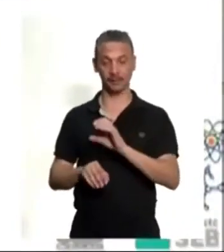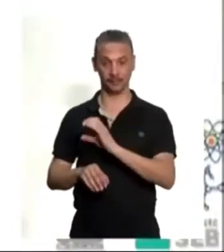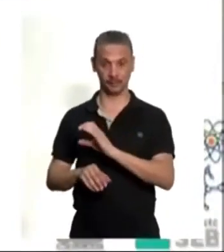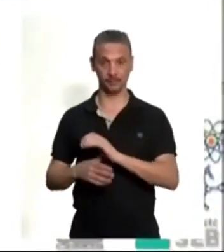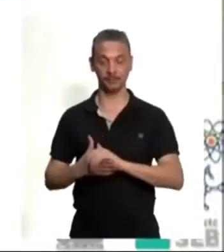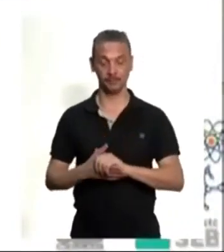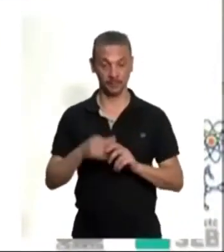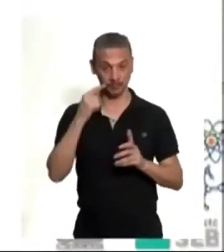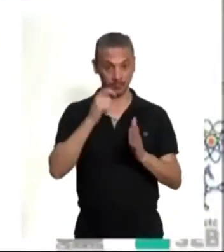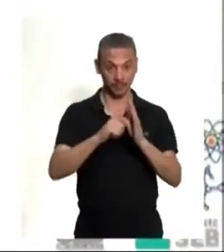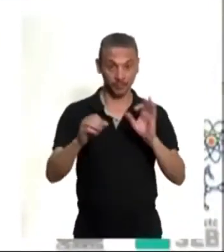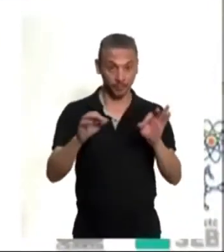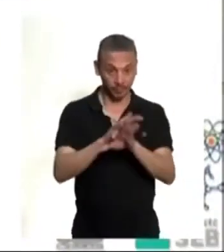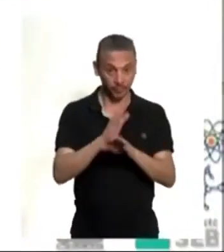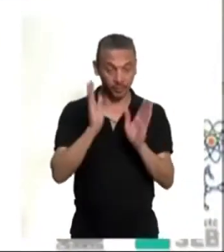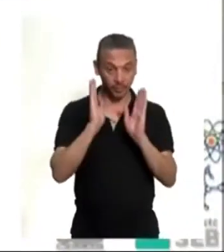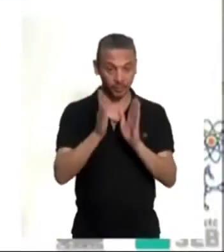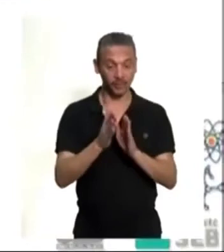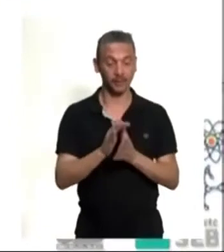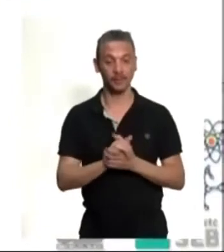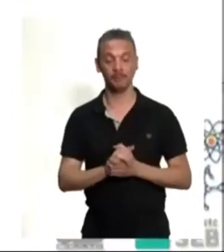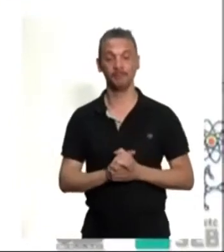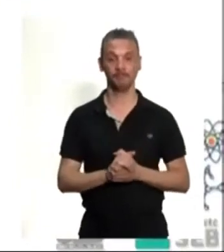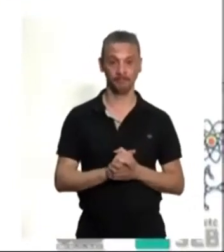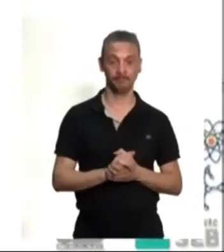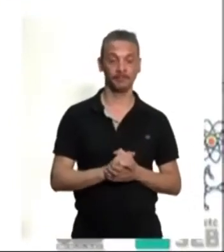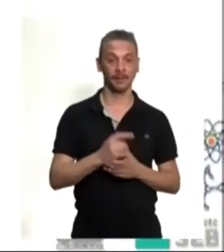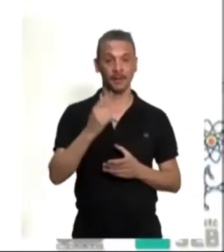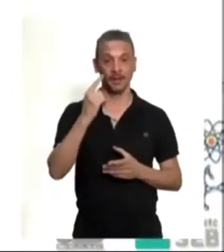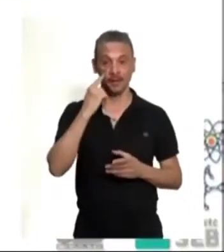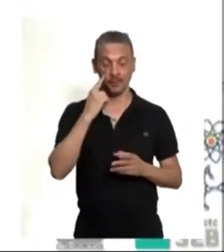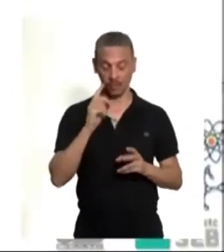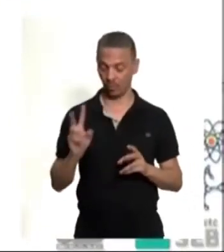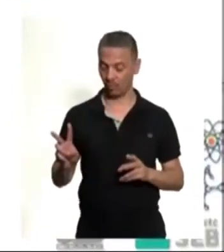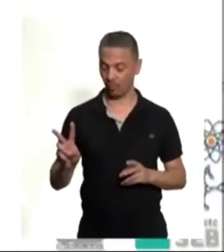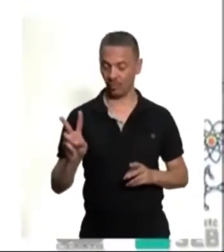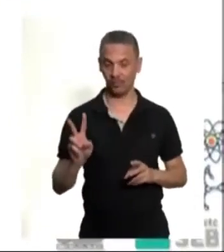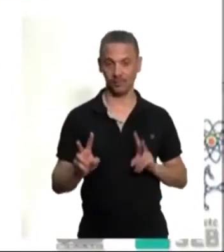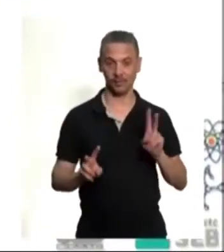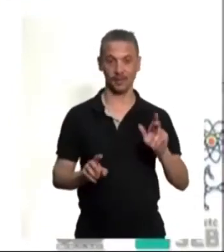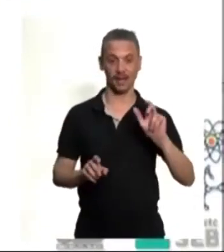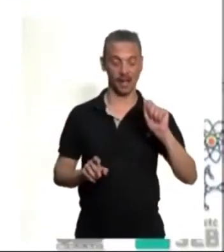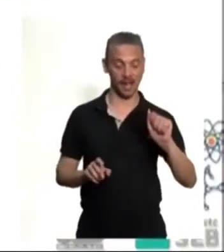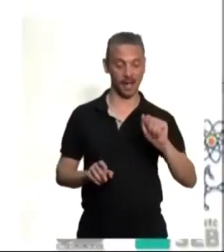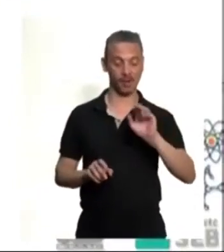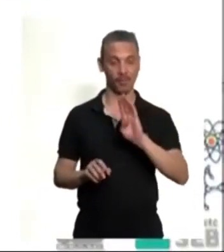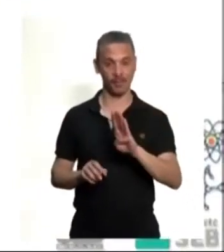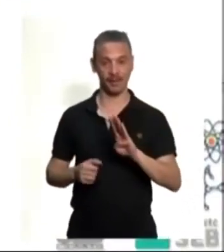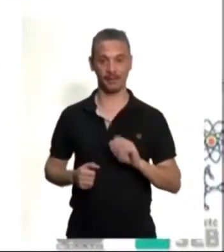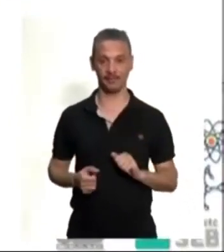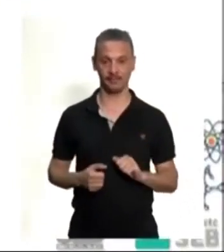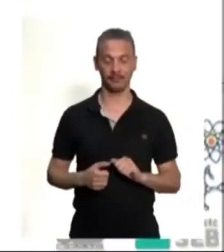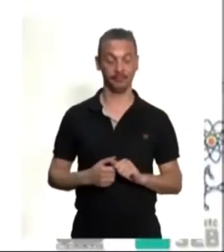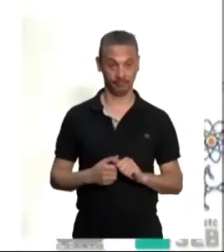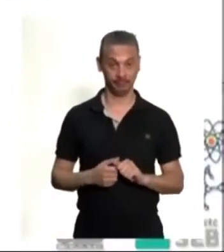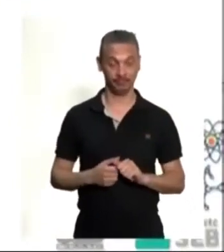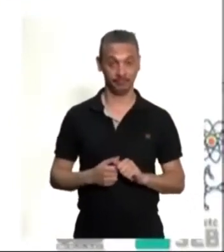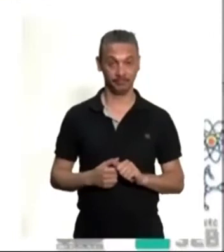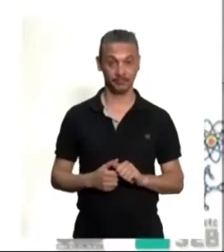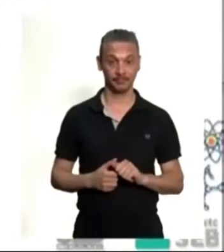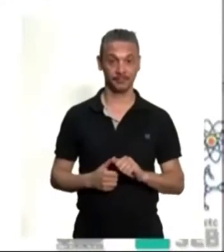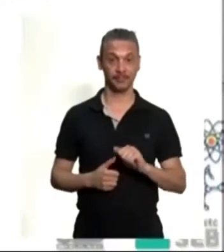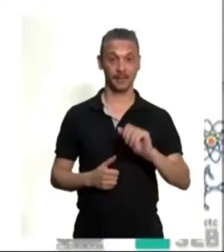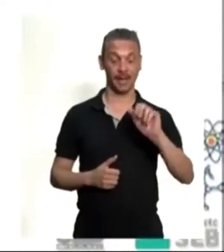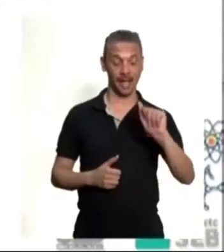C. Escreveu? Escrevi, prof. Agora você vai montando dupla, ó. A com B é uma duplinha. Escreve aí.